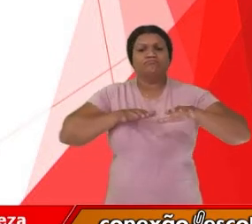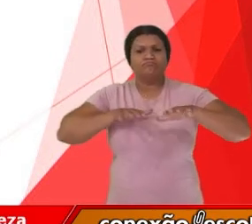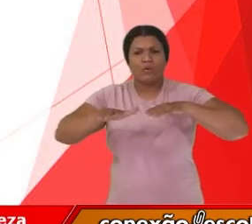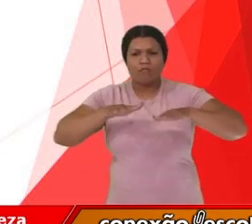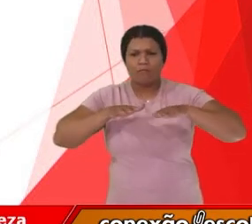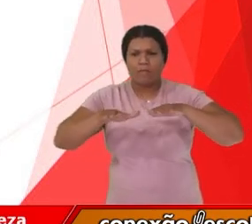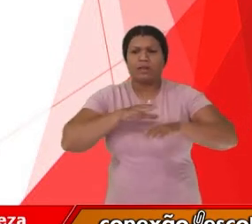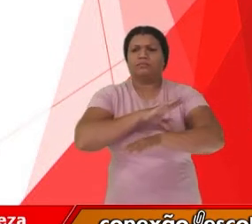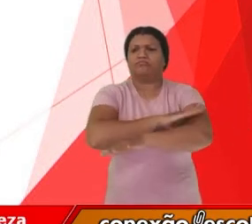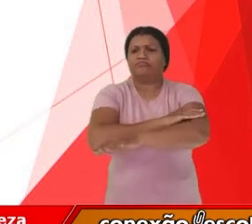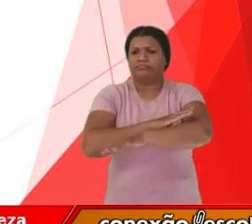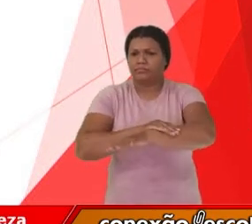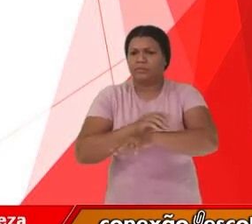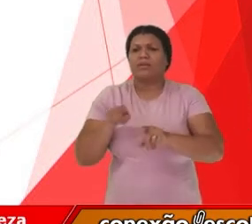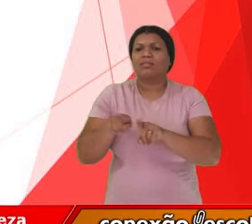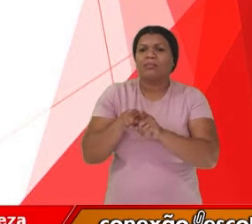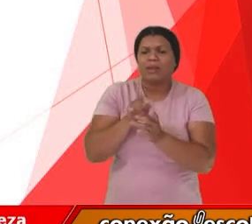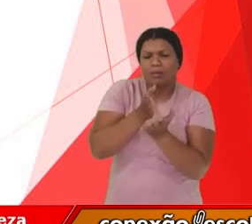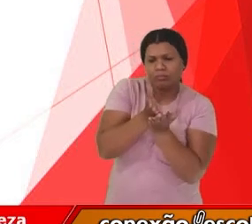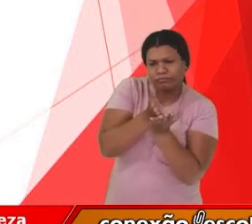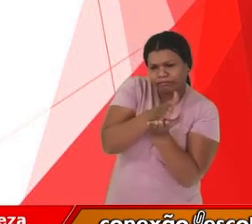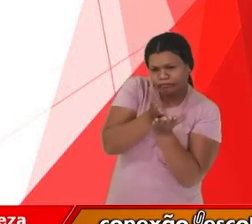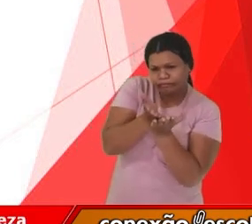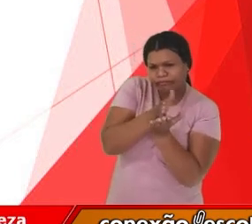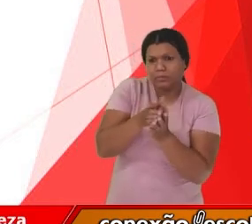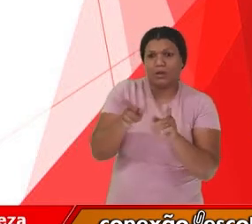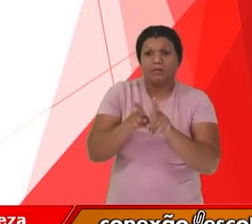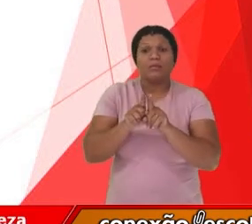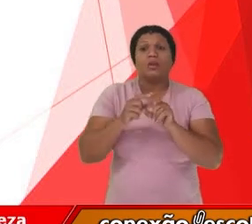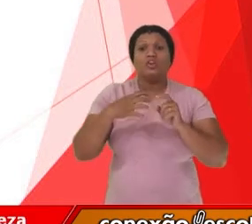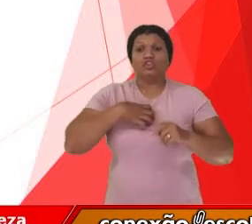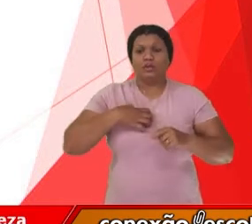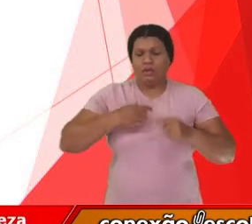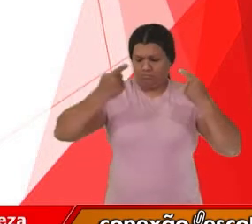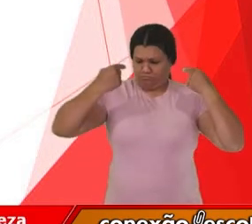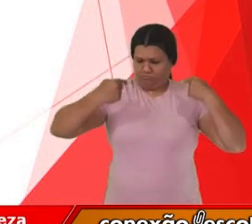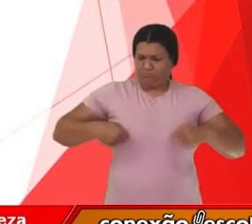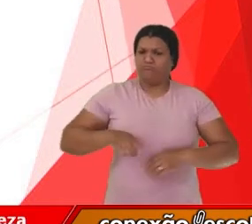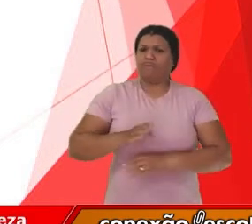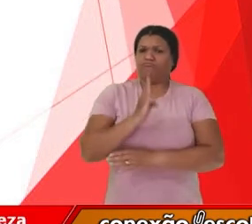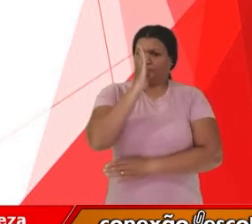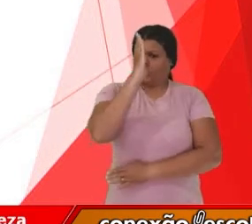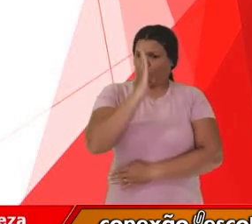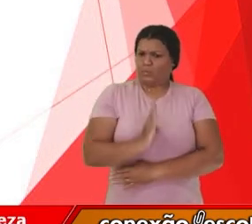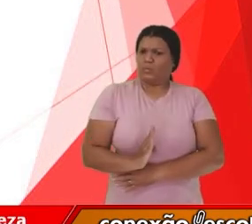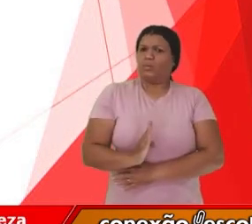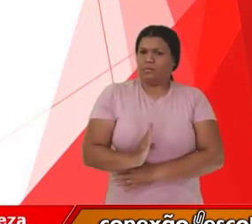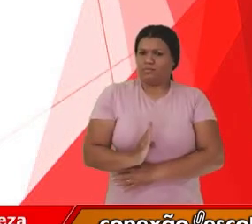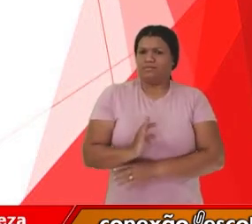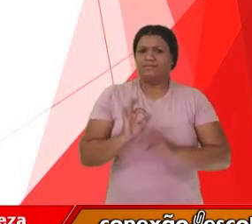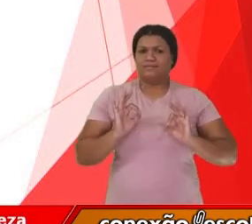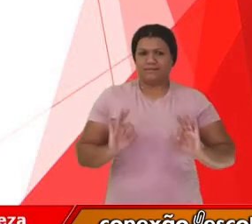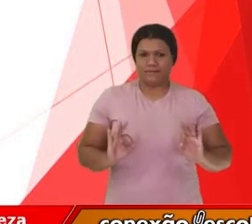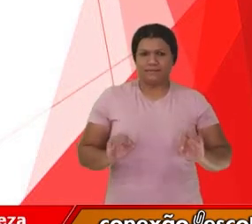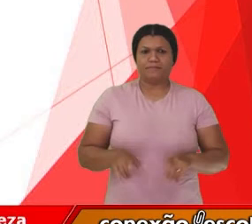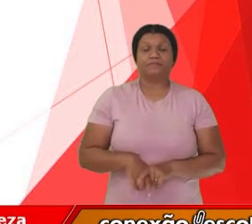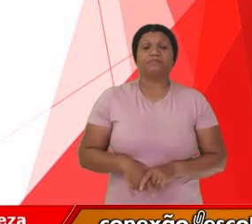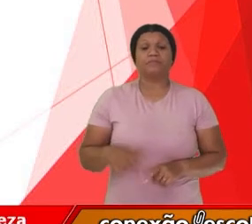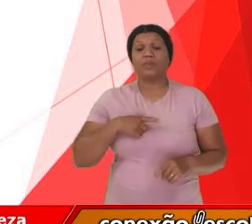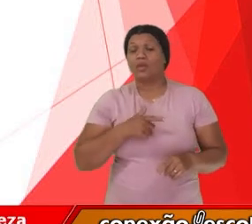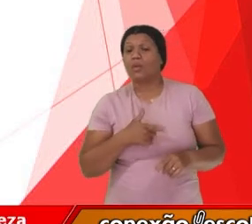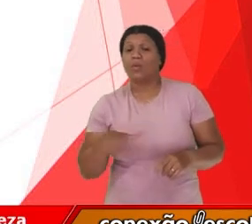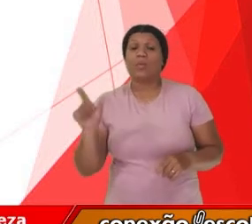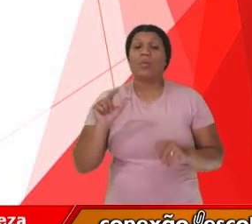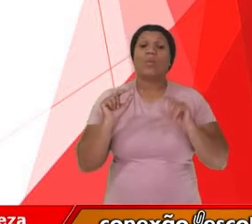e também pela postura ereta. Em relação a outra região chamada tronco